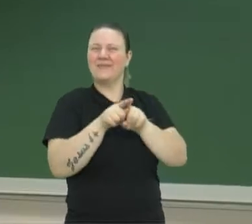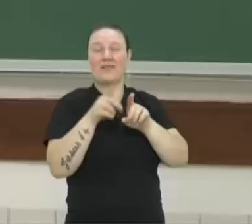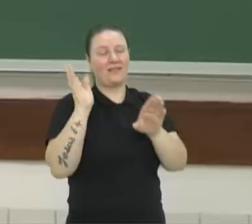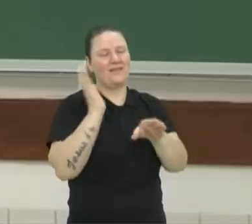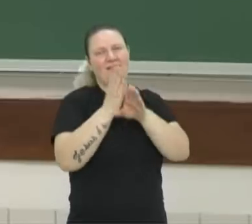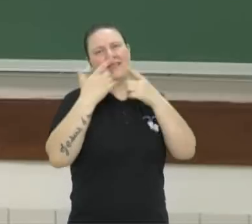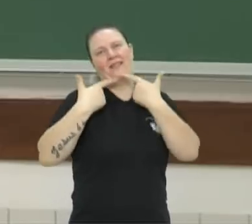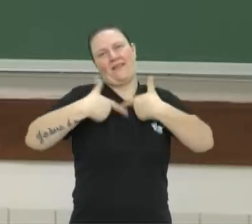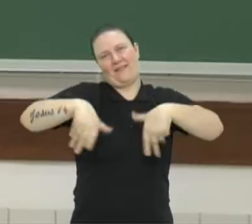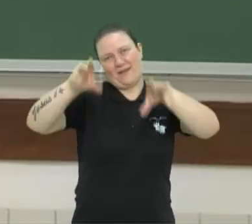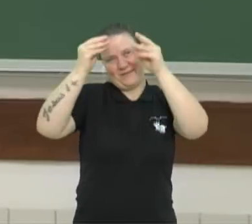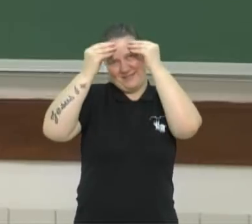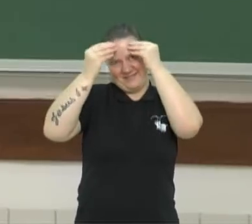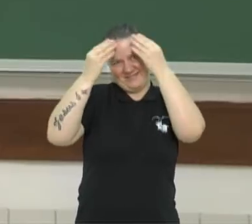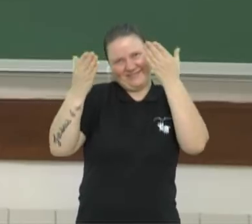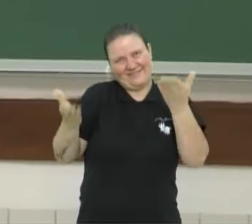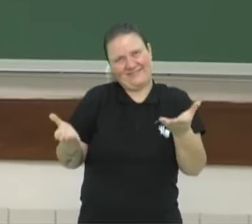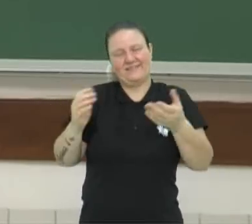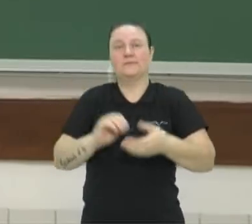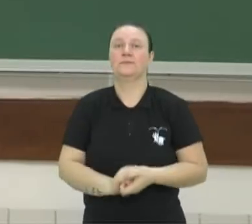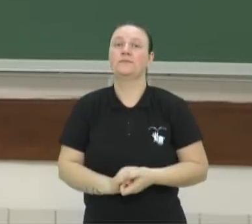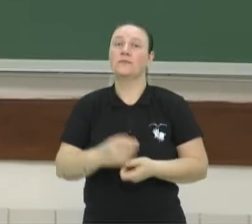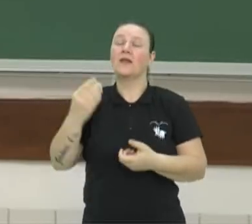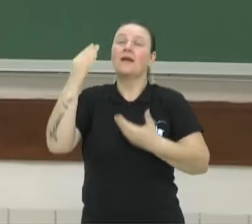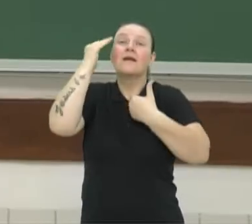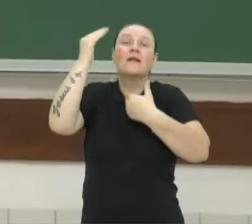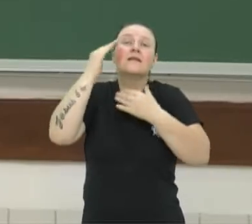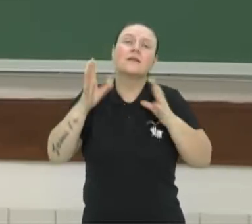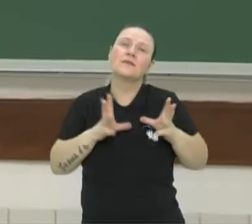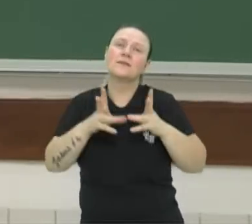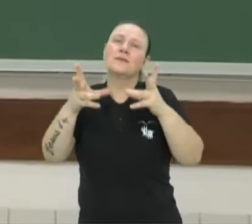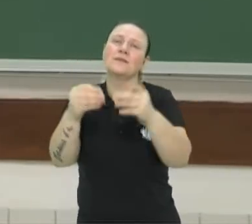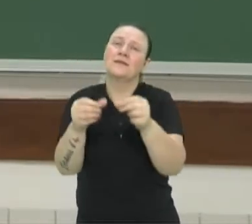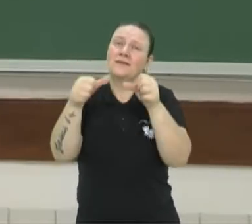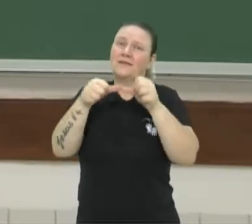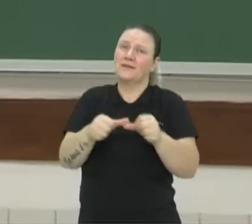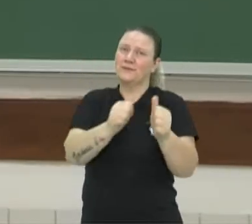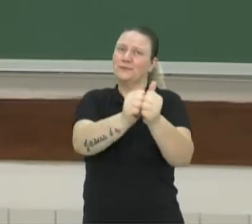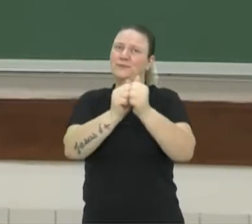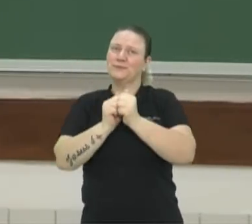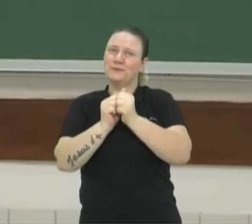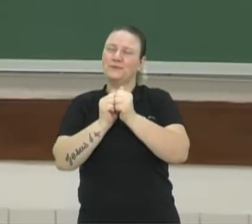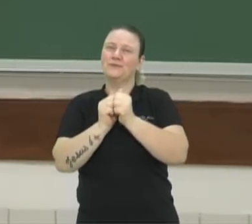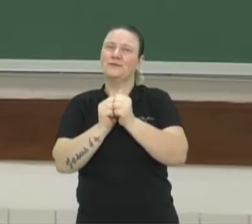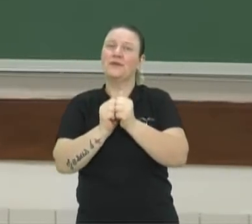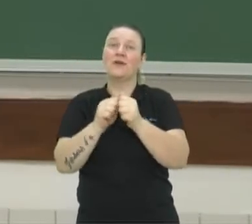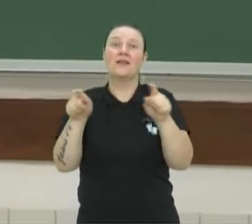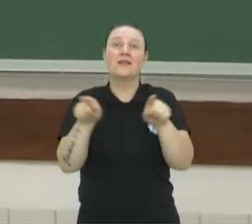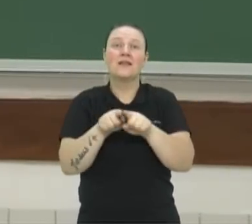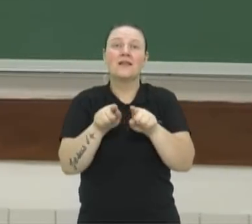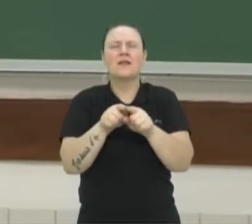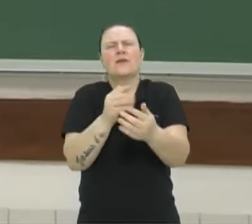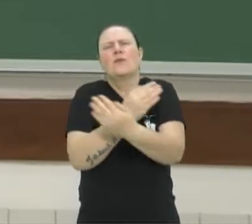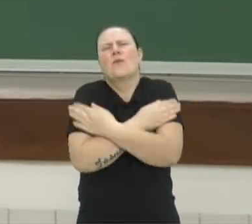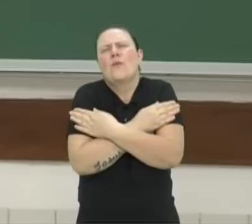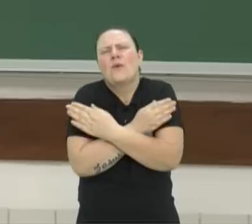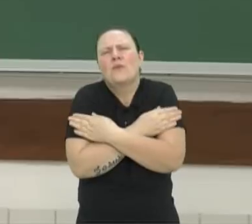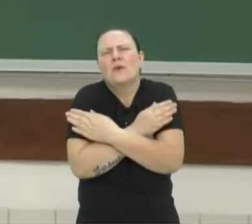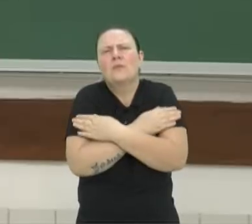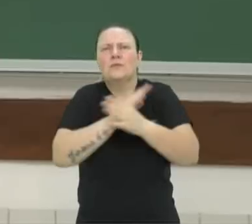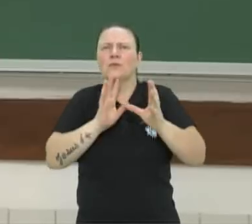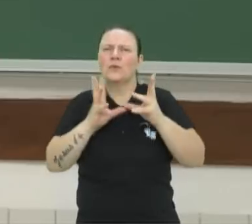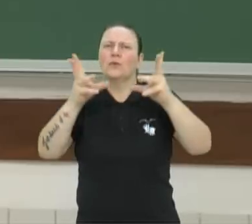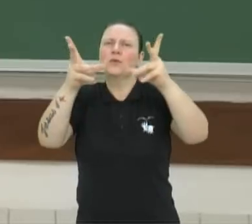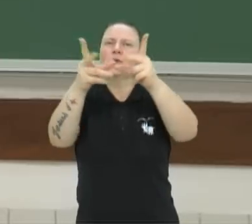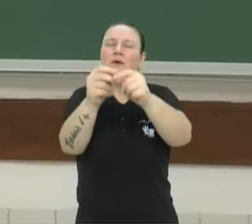a vocês todos que ficaram aqui comigo até agora, né? E quero mandar um abraço aí para os nossos